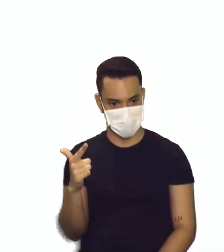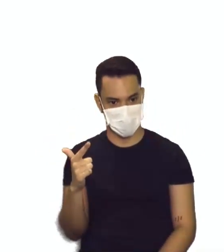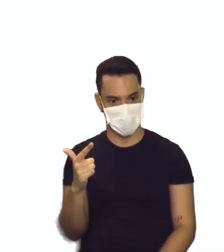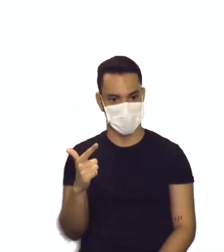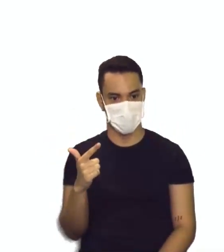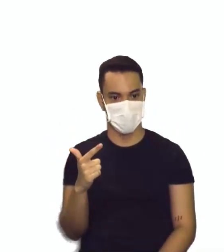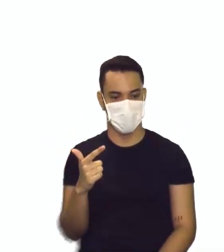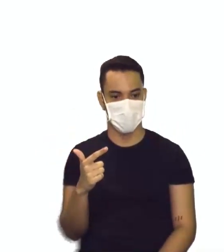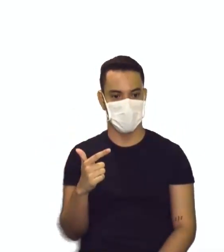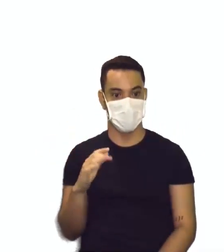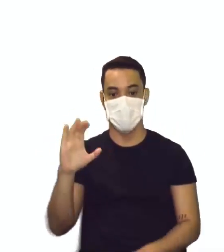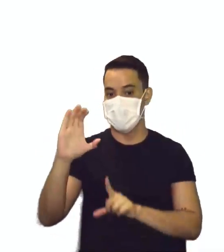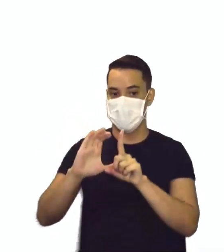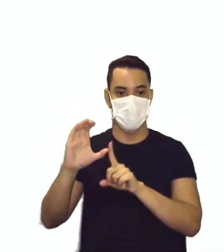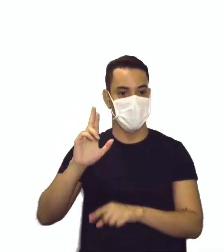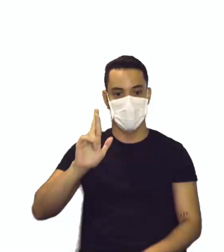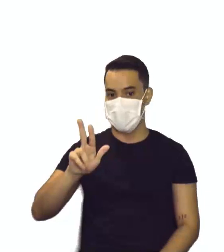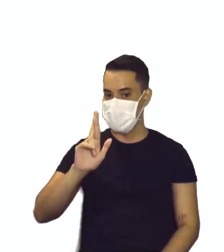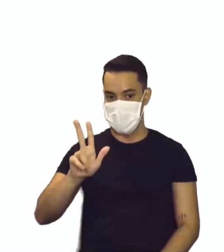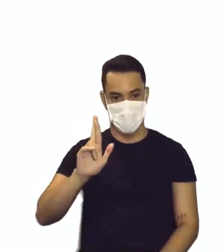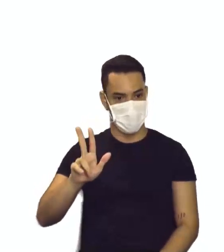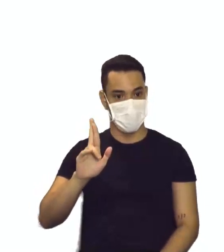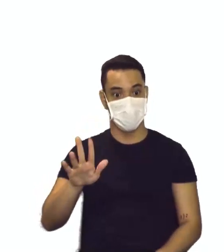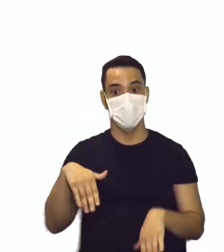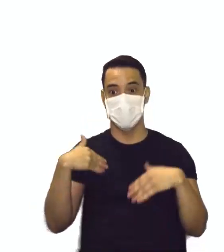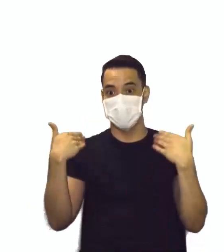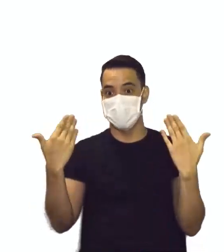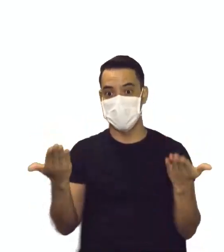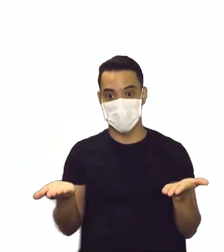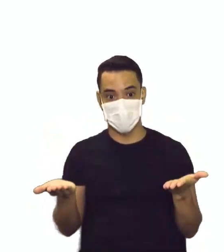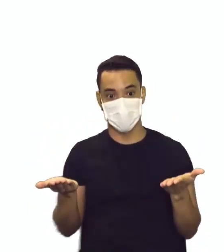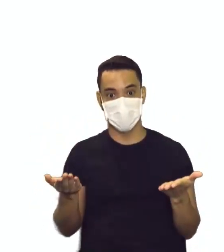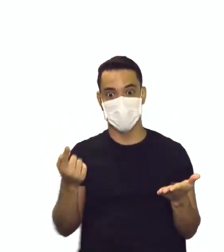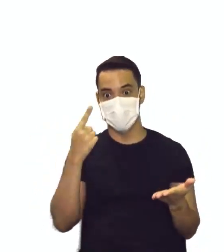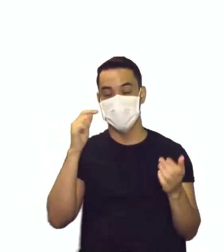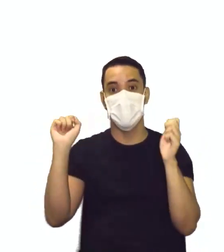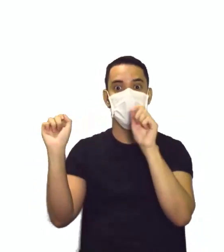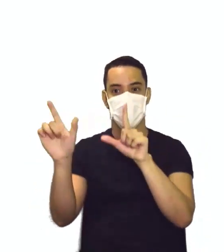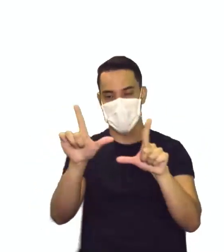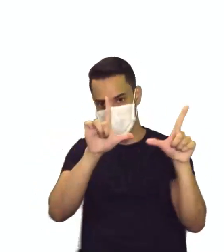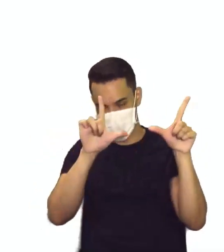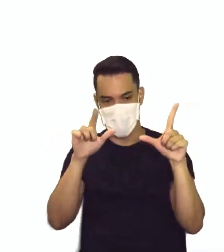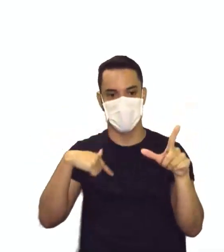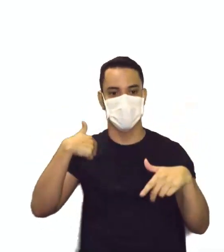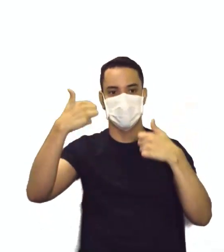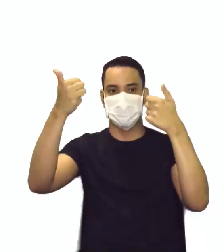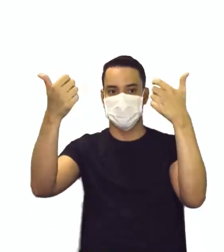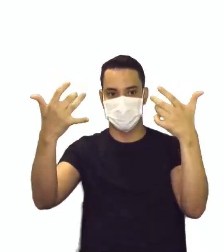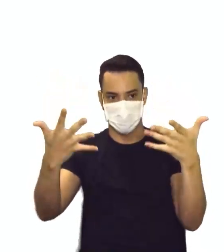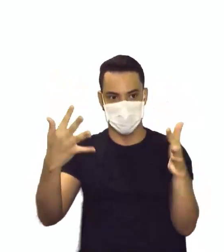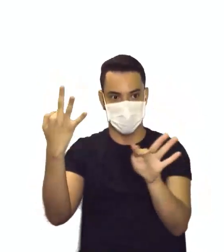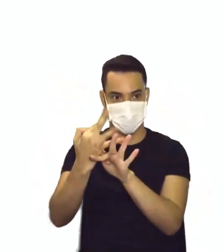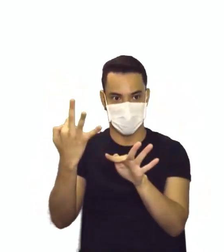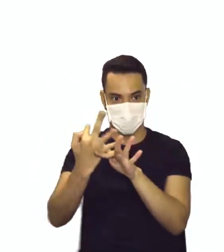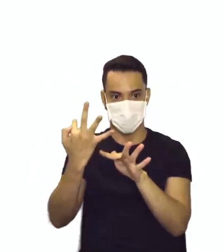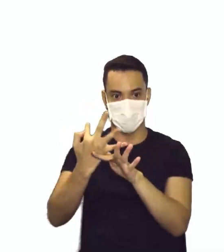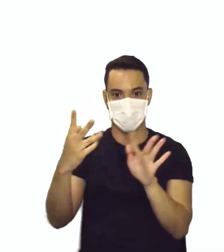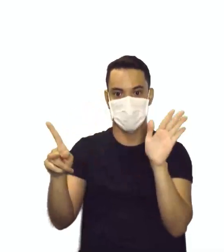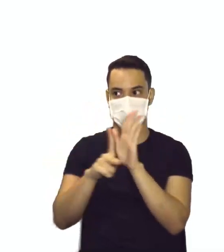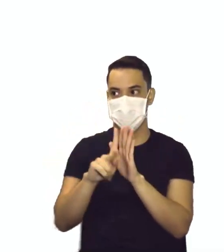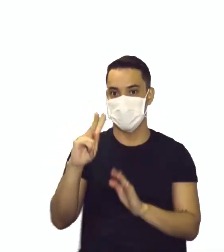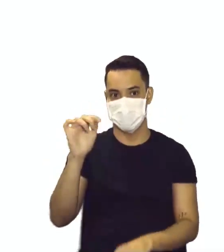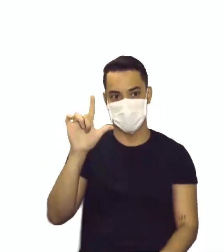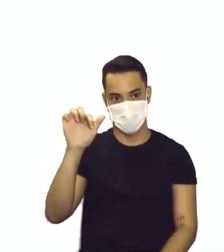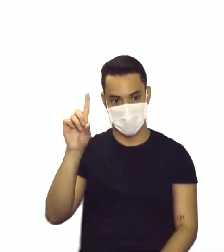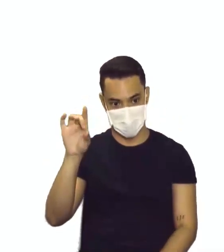4 graus Celsius não é nesse caso aqui. E se a gente for no slide que fala desse físico holandês, nós vamos